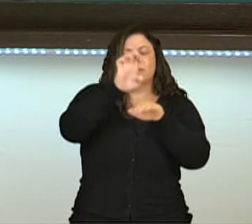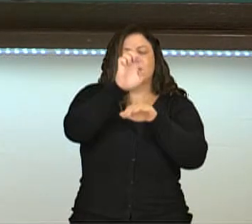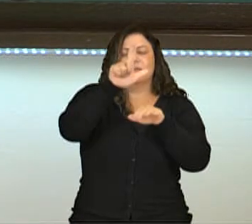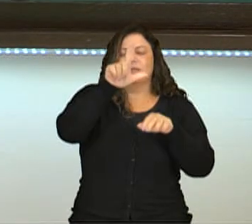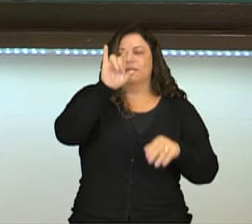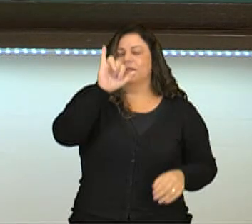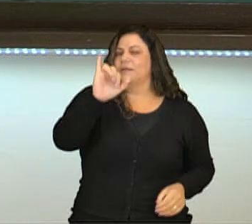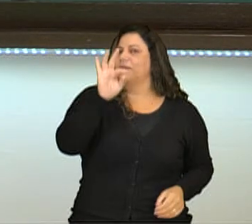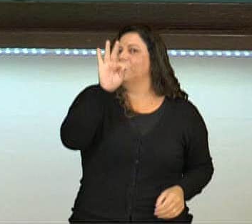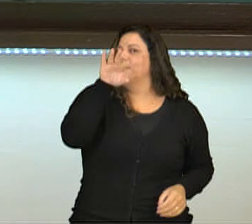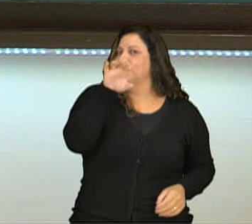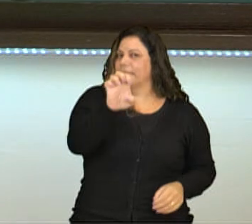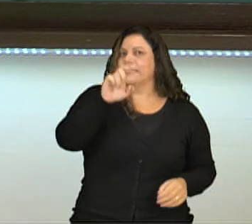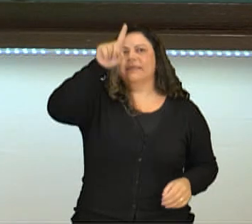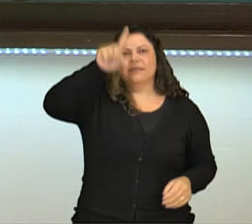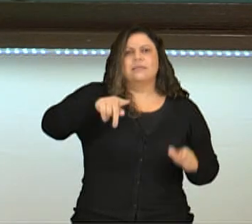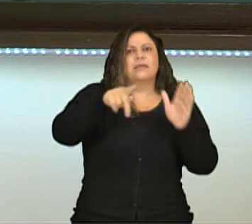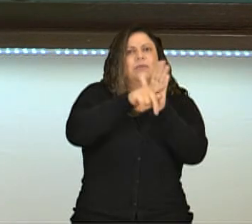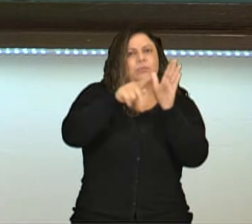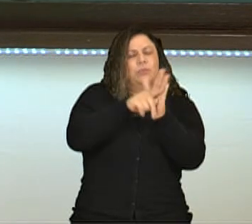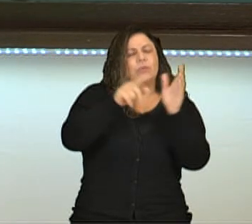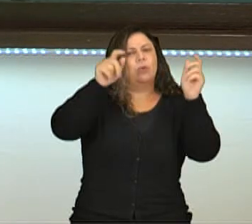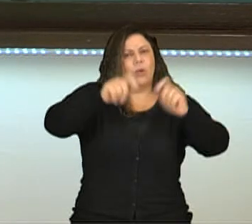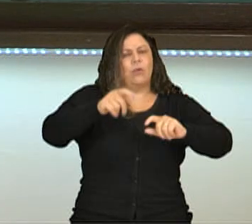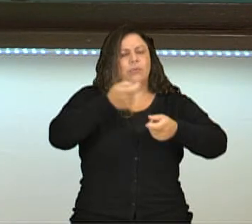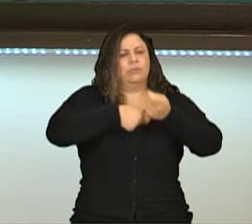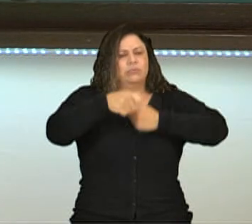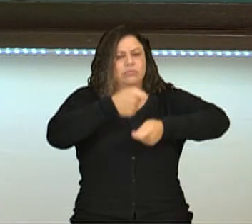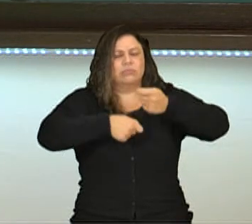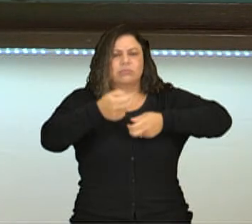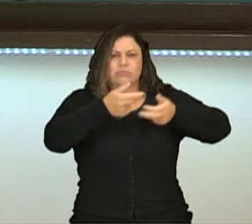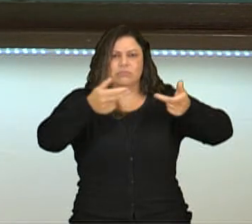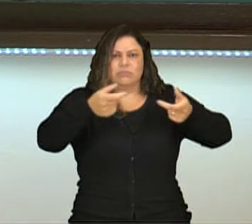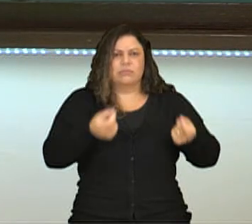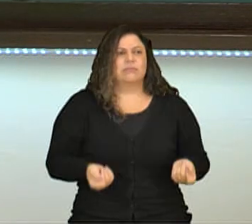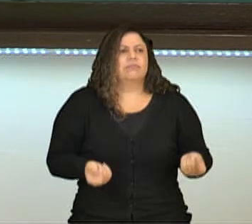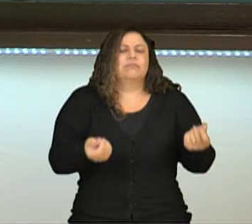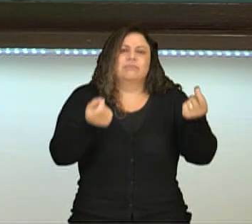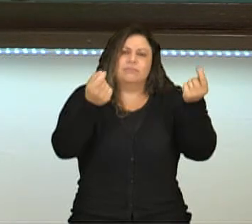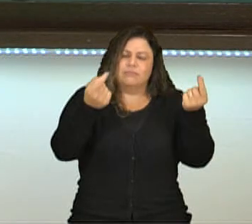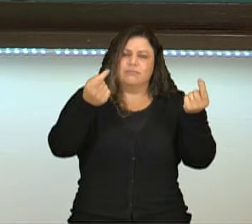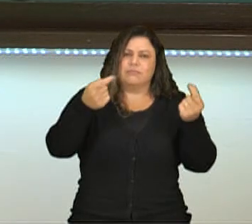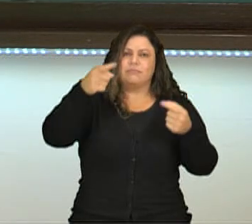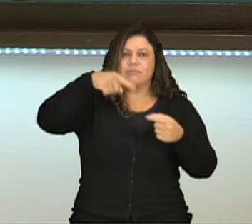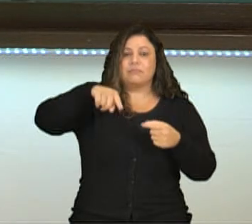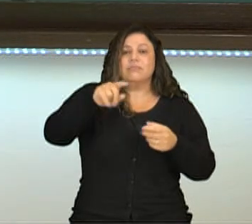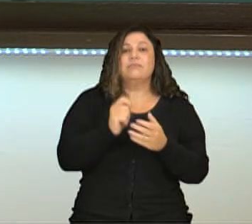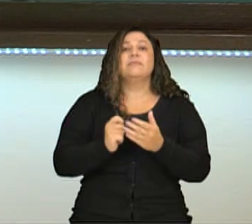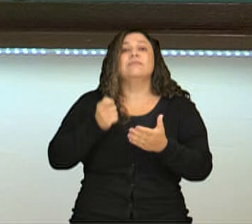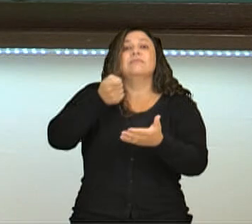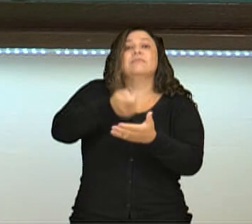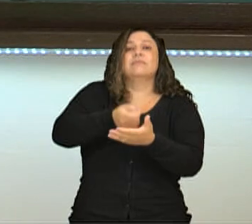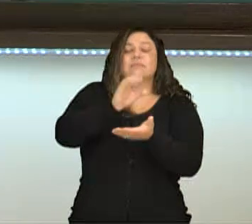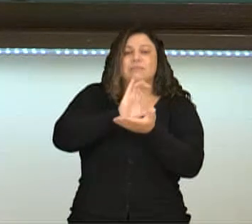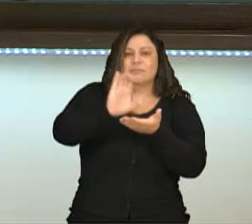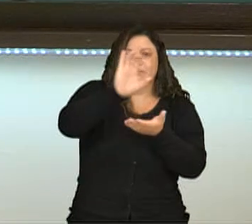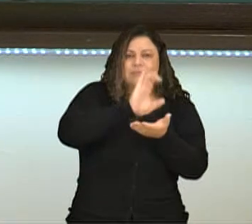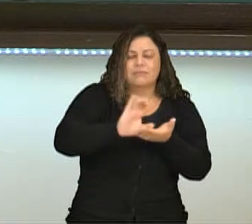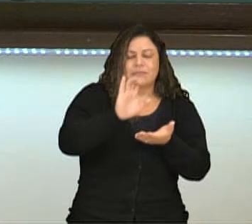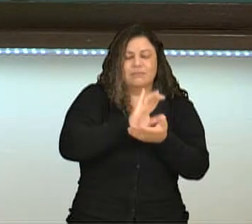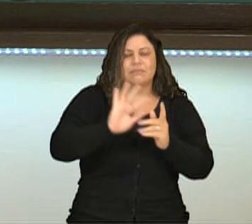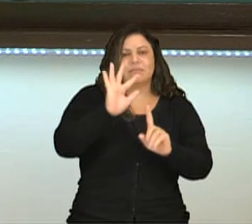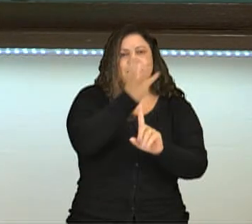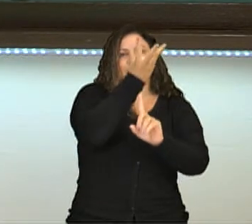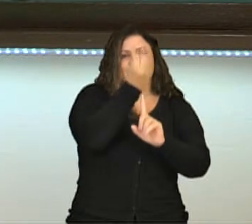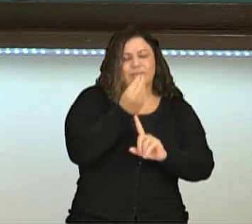e é essa elite, esses comerciantes enriquecidos que vão financiar os artistas do